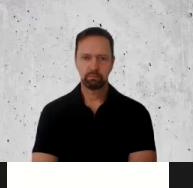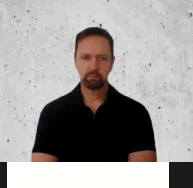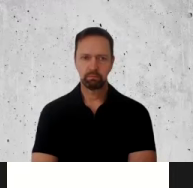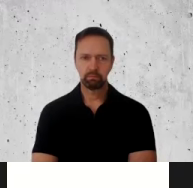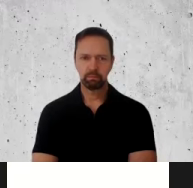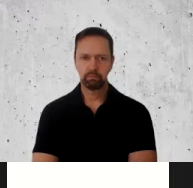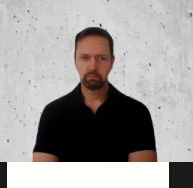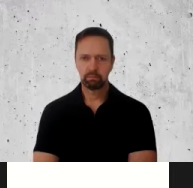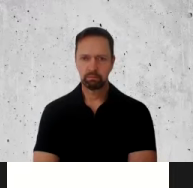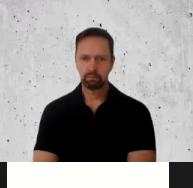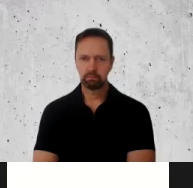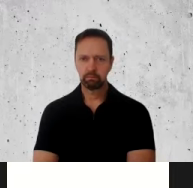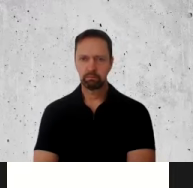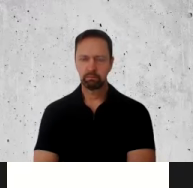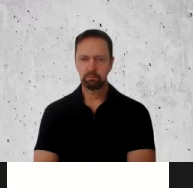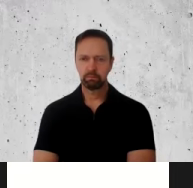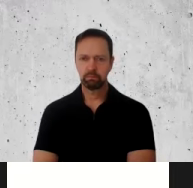Mas eu queria fazer